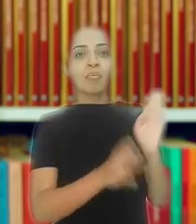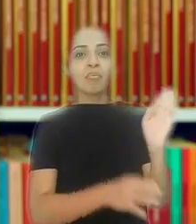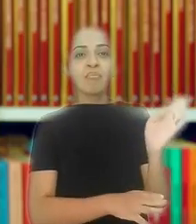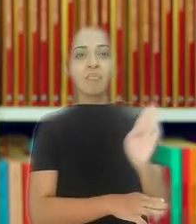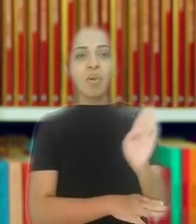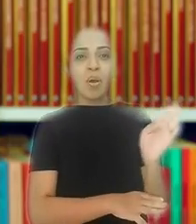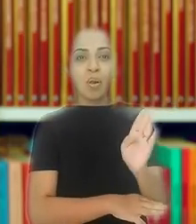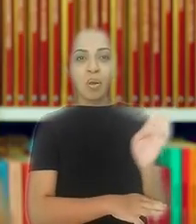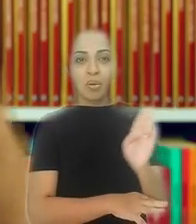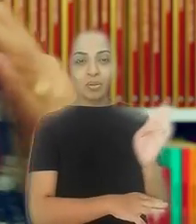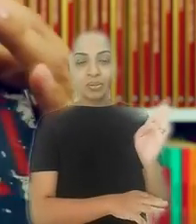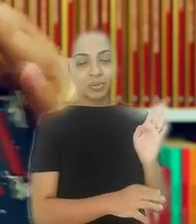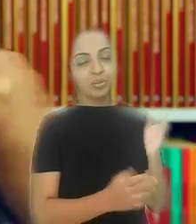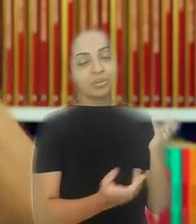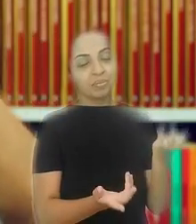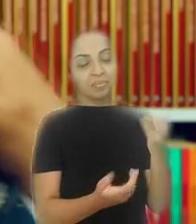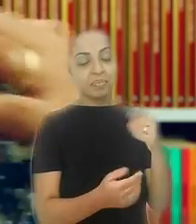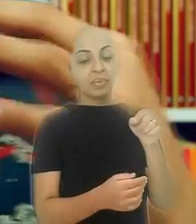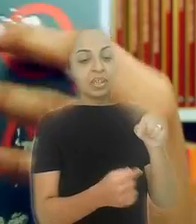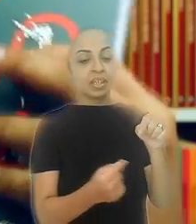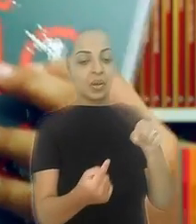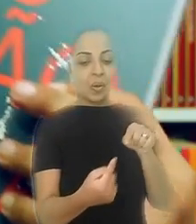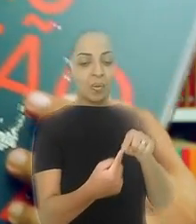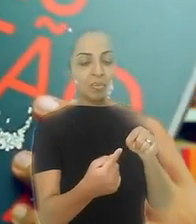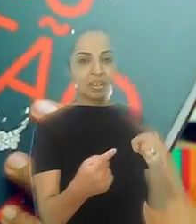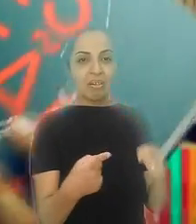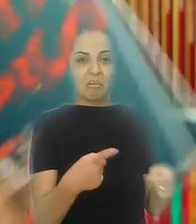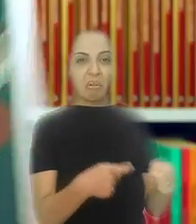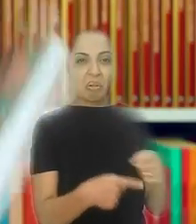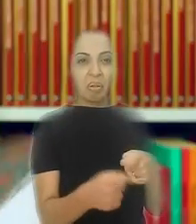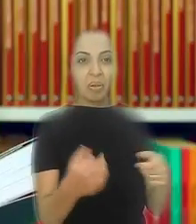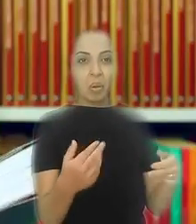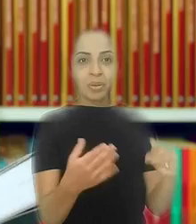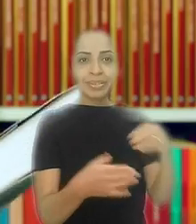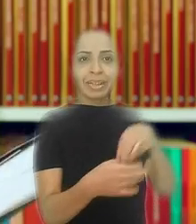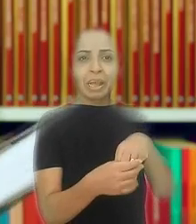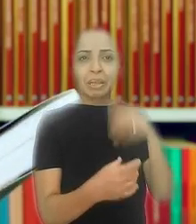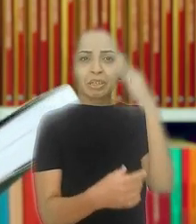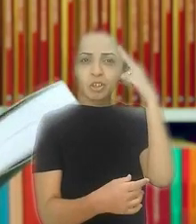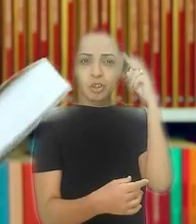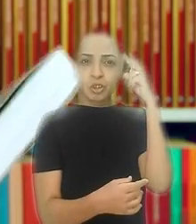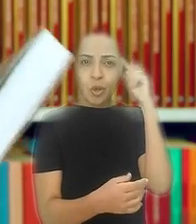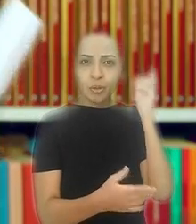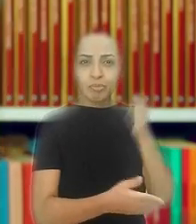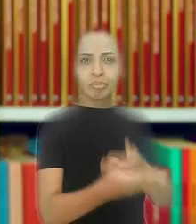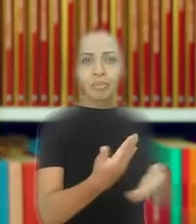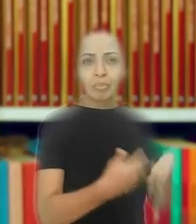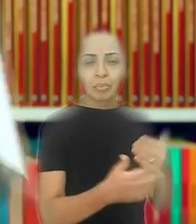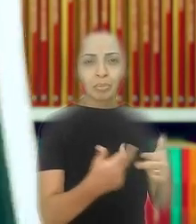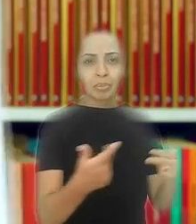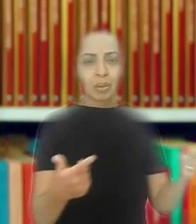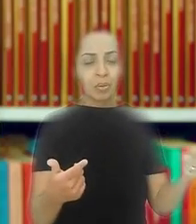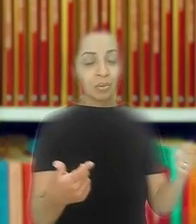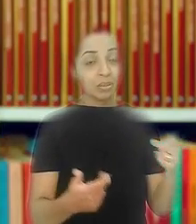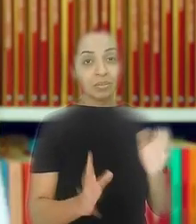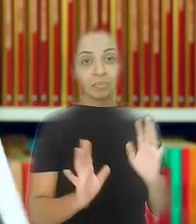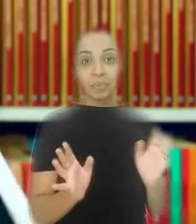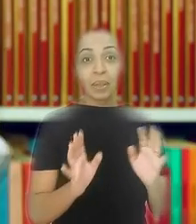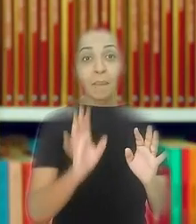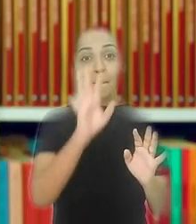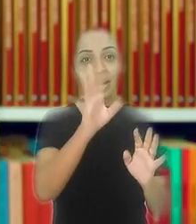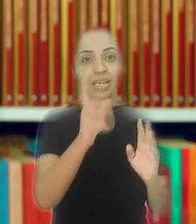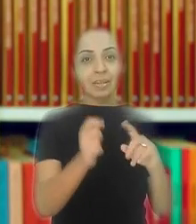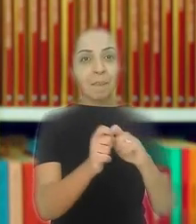que através de ser arquivológica que vai se desgrudando aqui a narrativa eu gostei eu gostei mas eu demorei para pegar